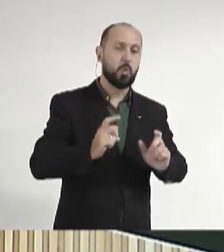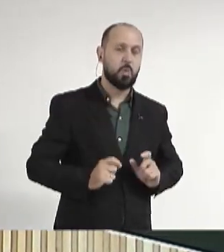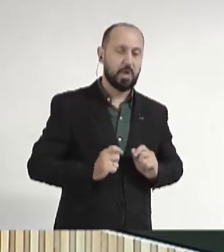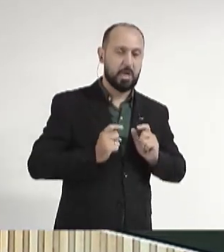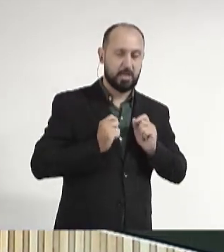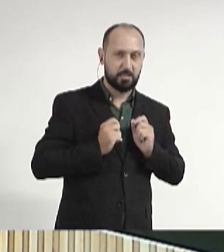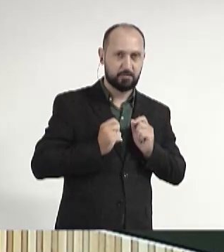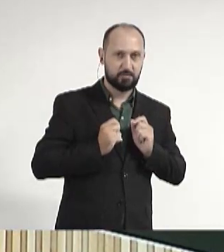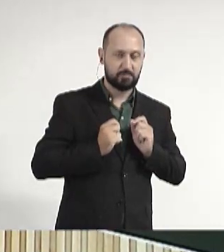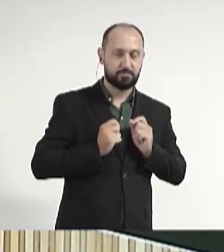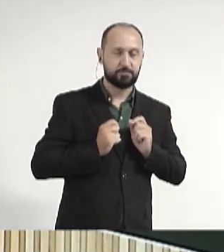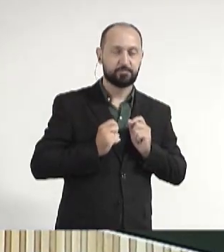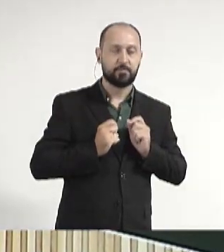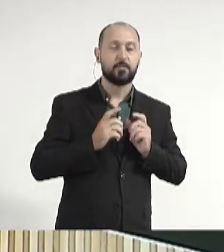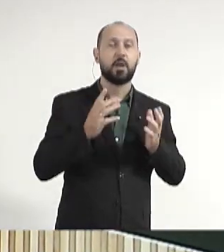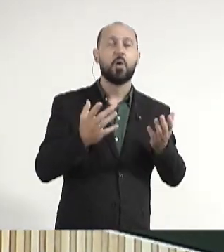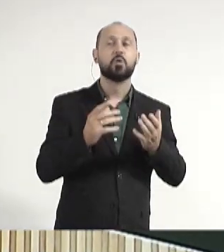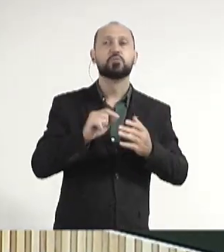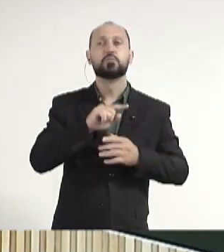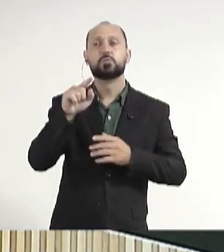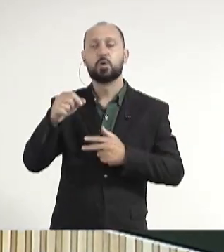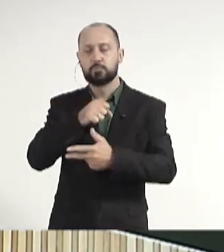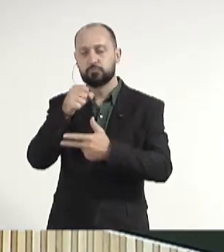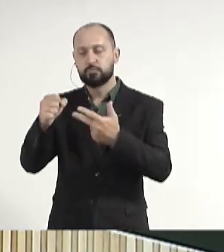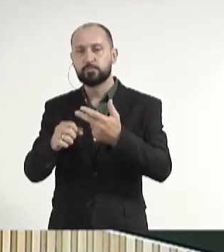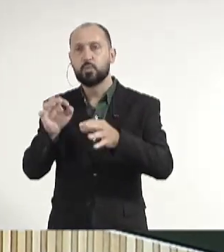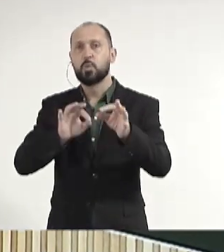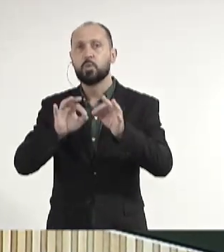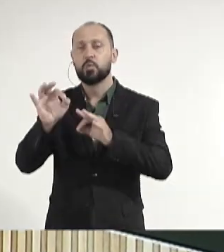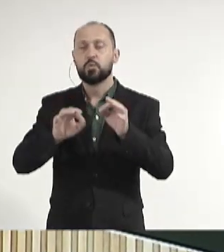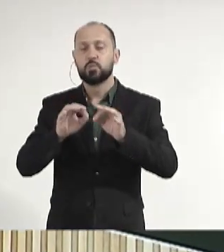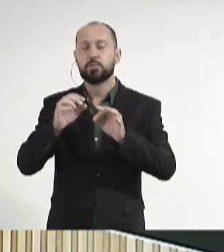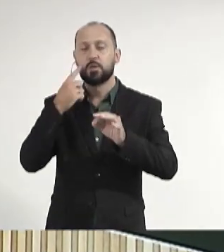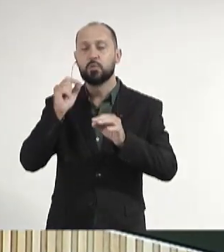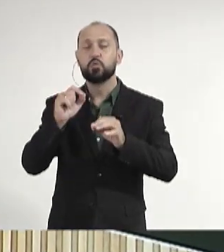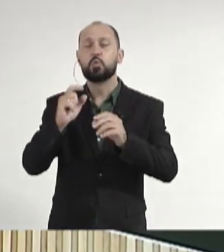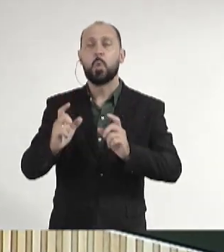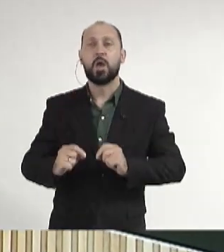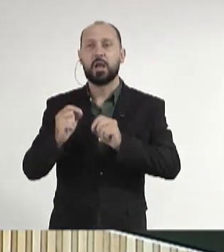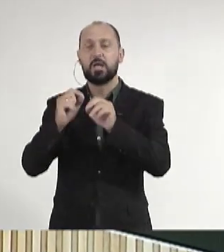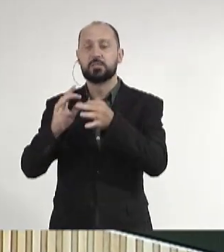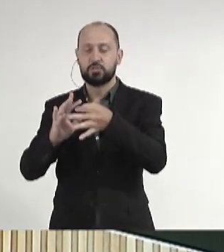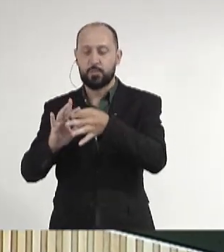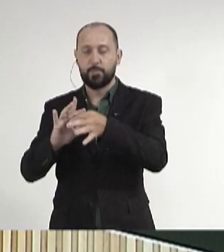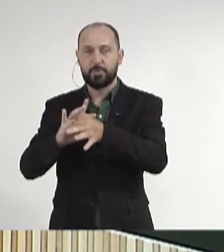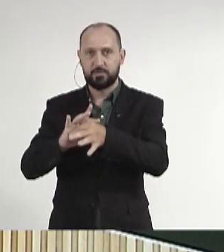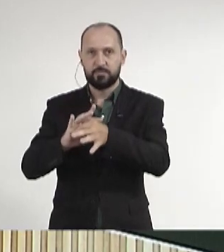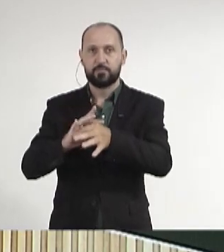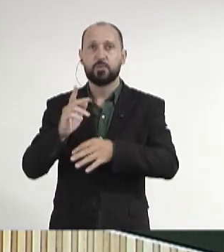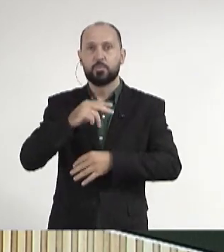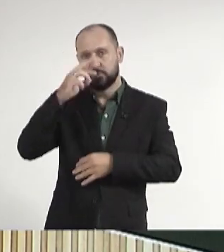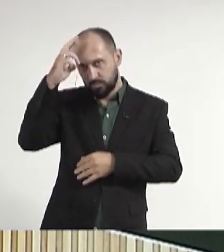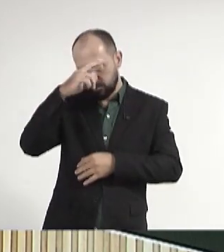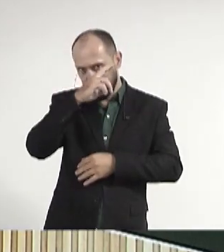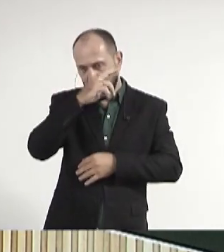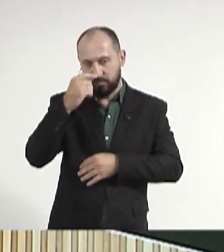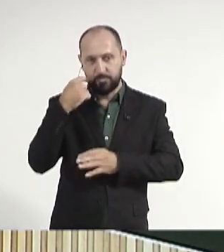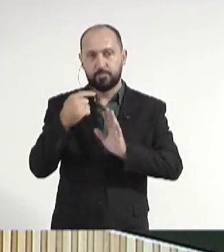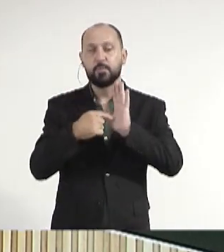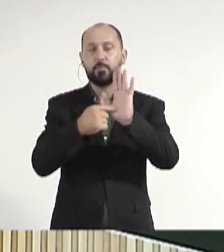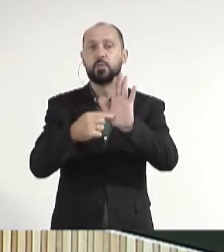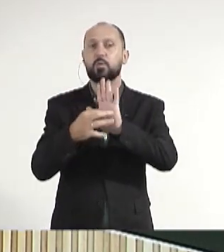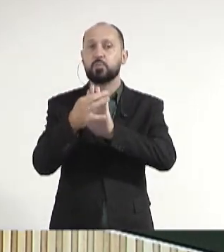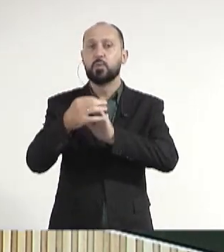de mama, os poderes públicos se mobilizarem também agora em torno do câncer de próstata. E o deputado professor Reinaldo Modesto, como disse,